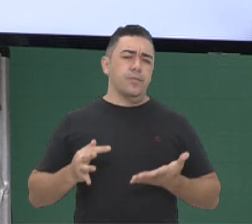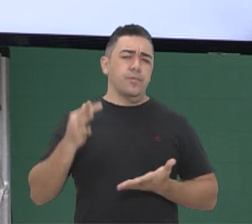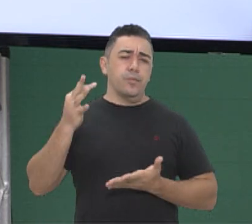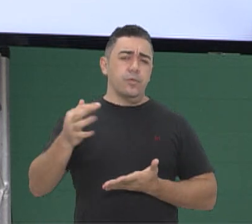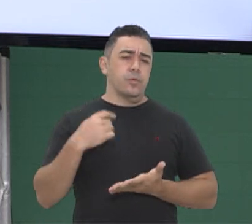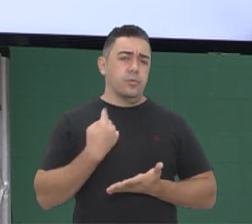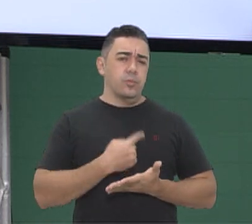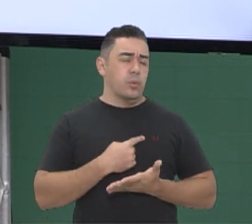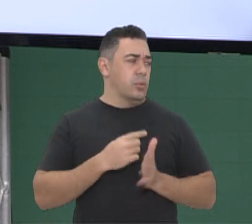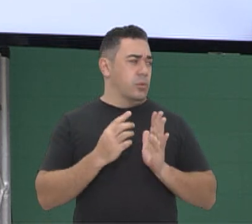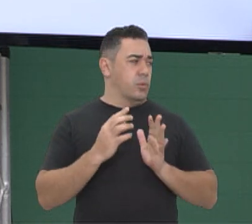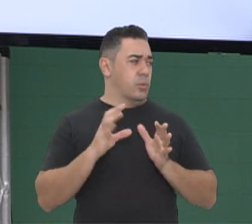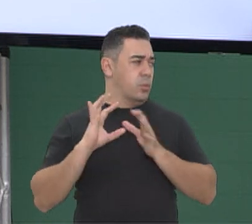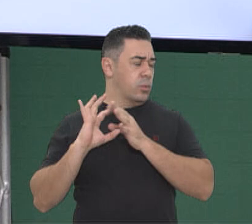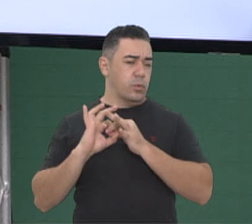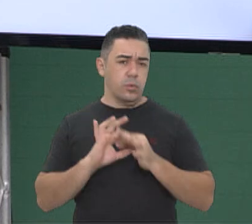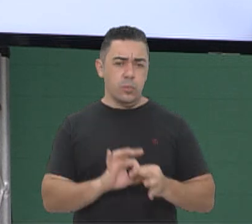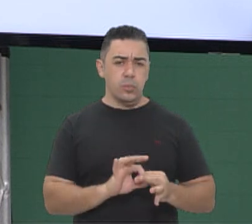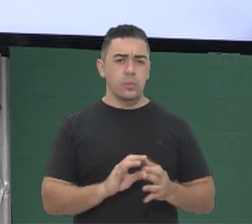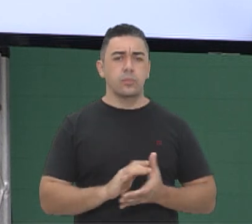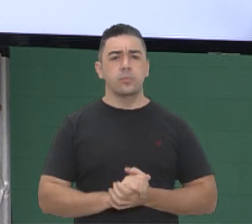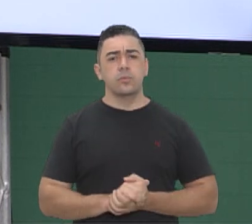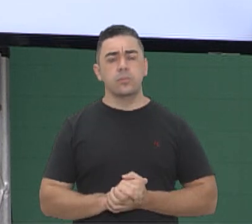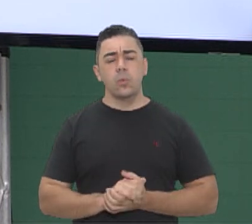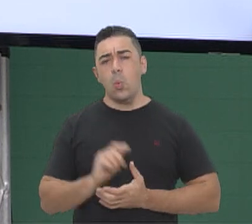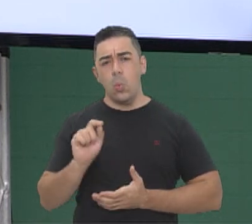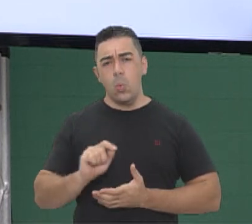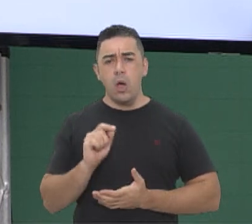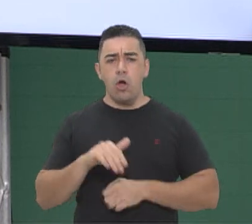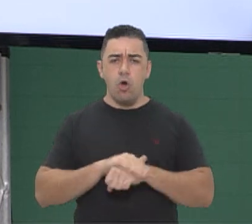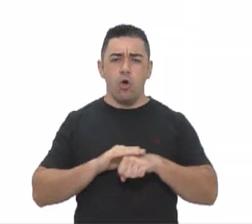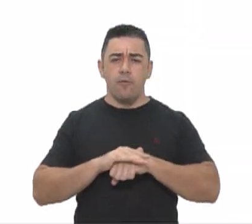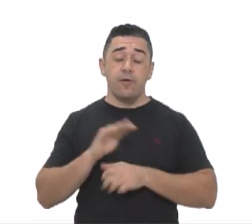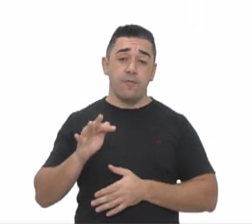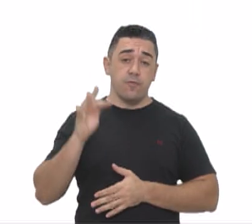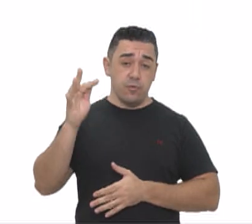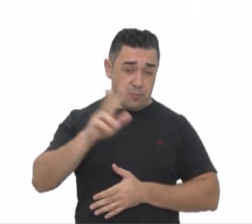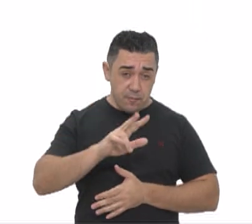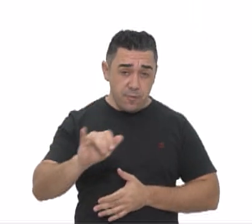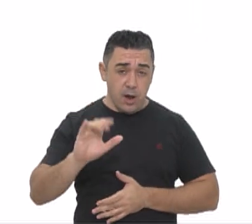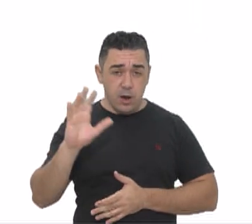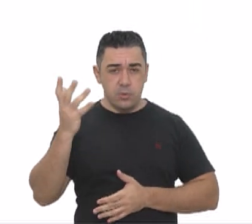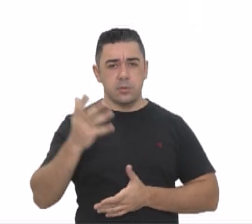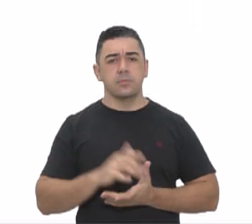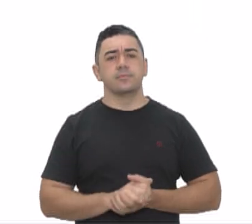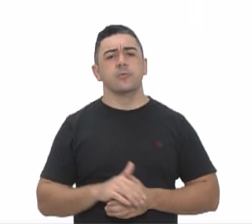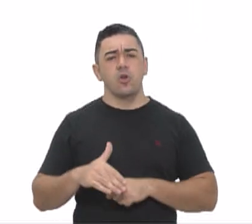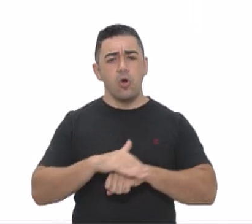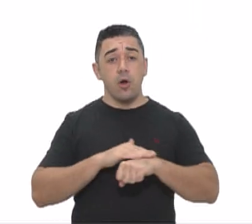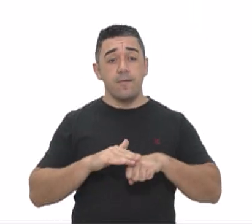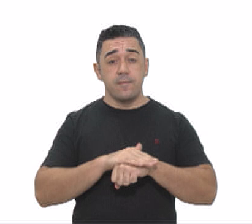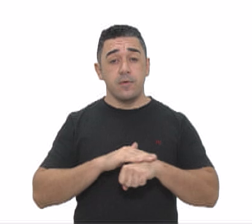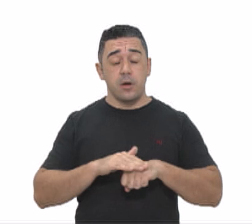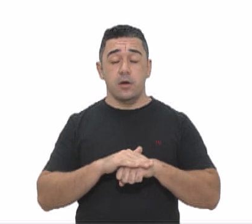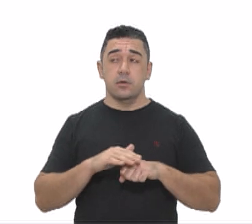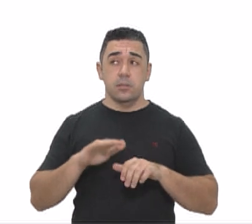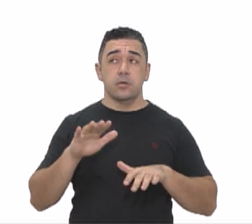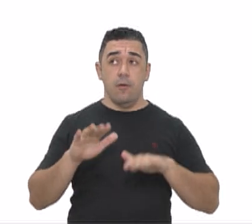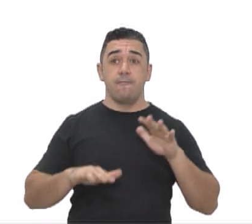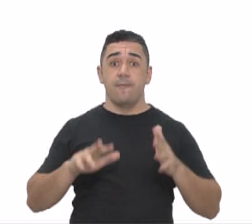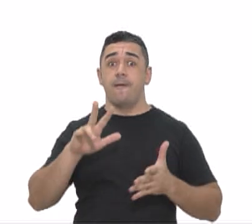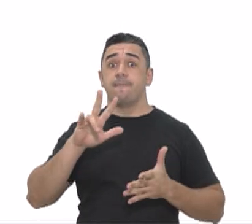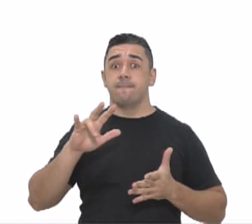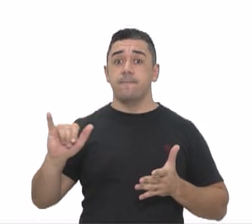esse nosso contexto? Hablar de ações futuras que vão ocorrer. Hablar de algo probable,